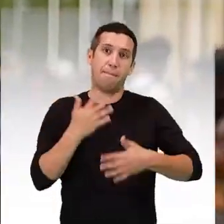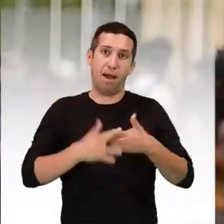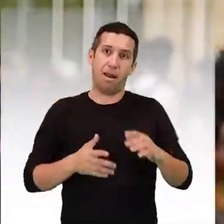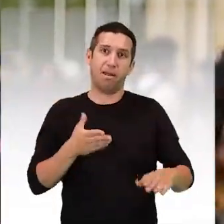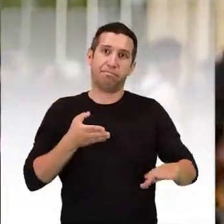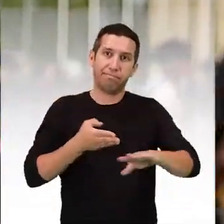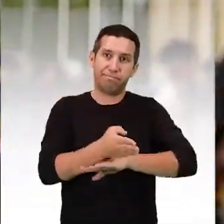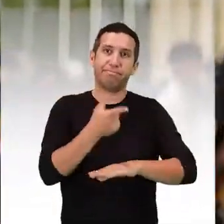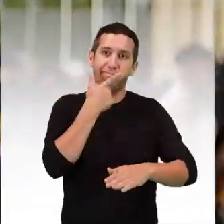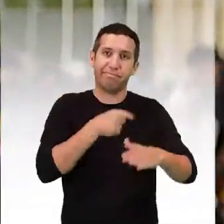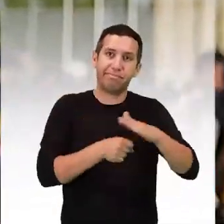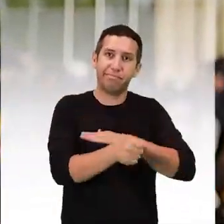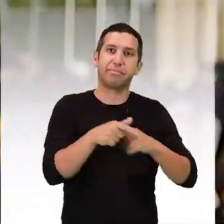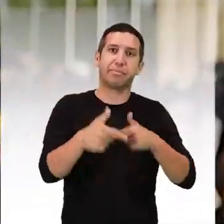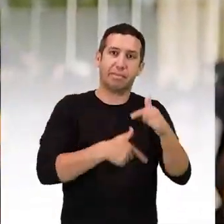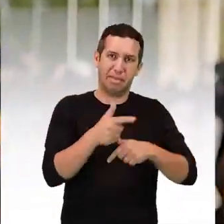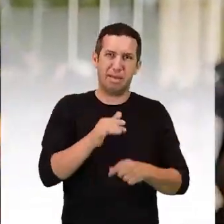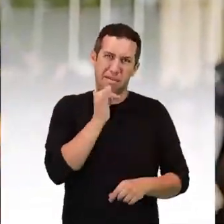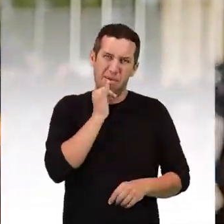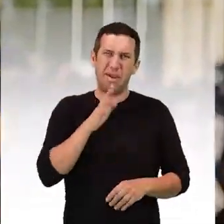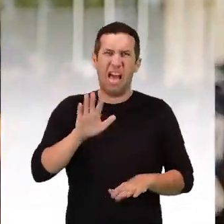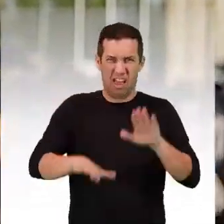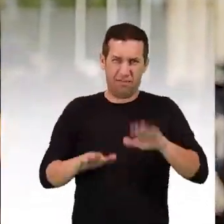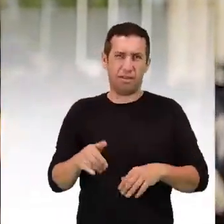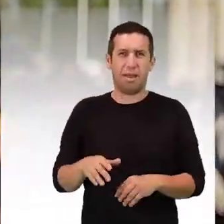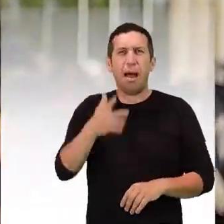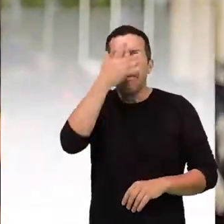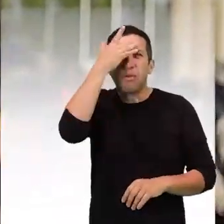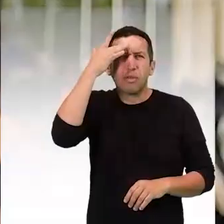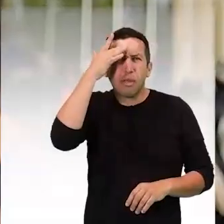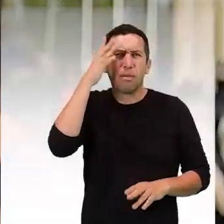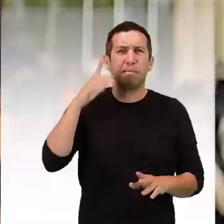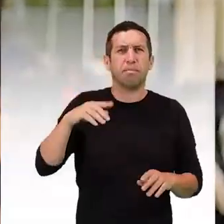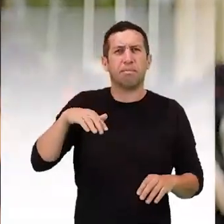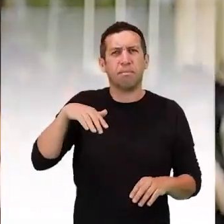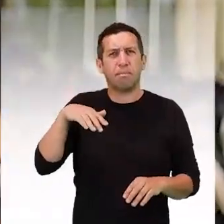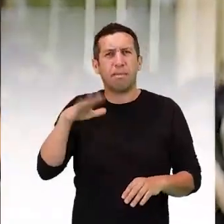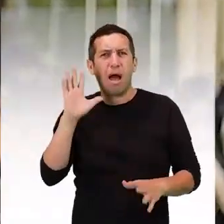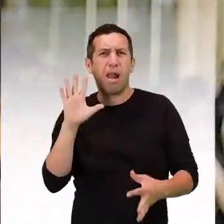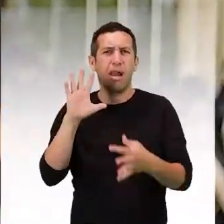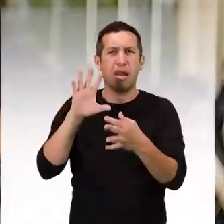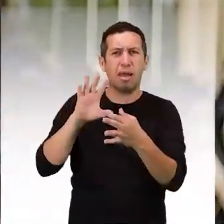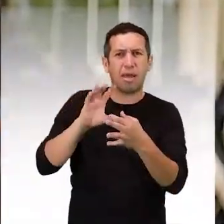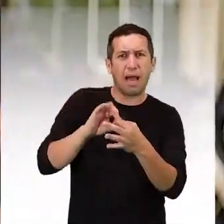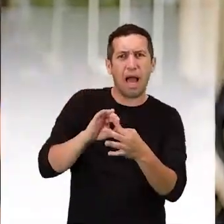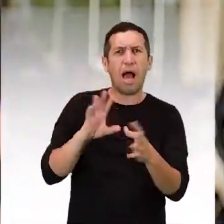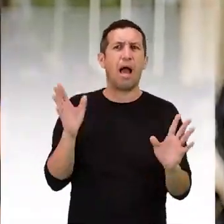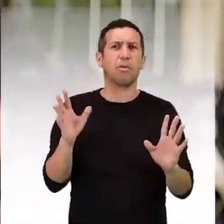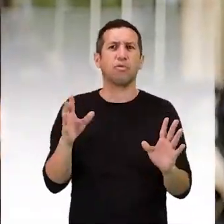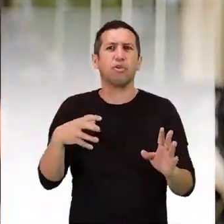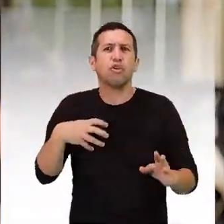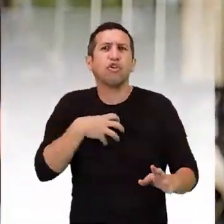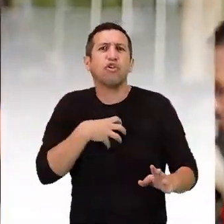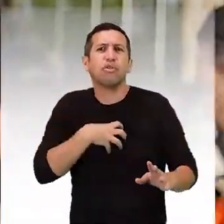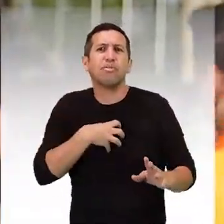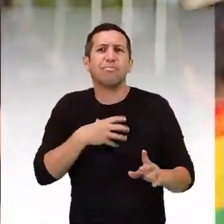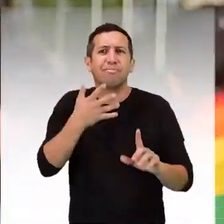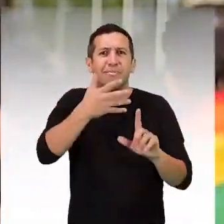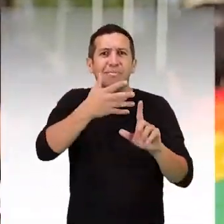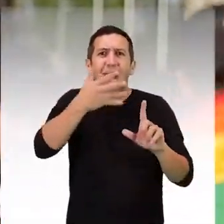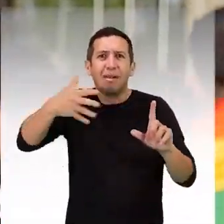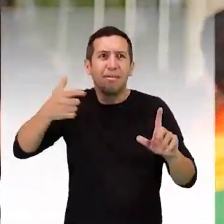que, às vezes, pelo fato de uma pessoa ser um pouco afeminada ou um pouco mais aflorada e assim, tem